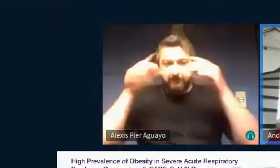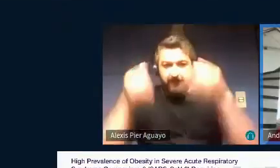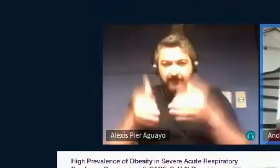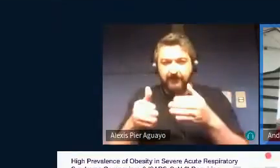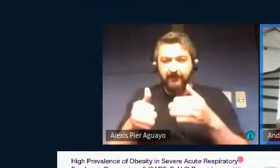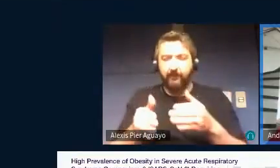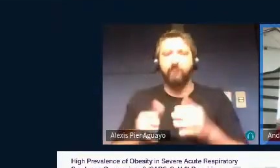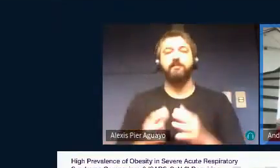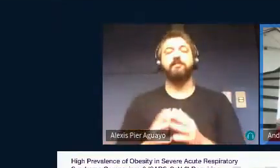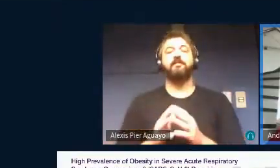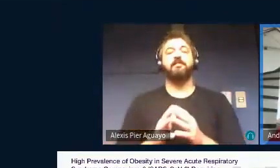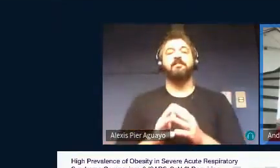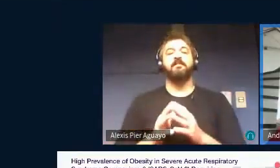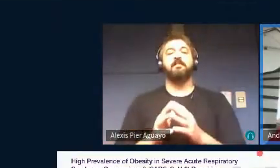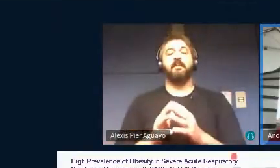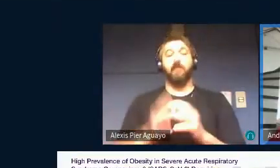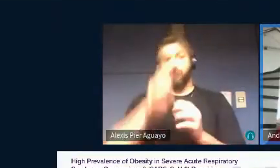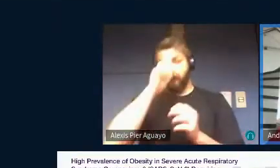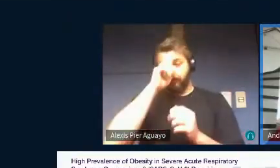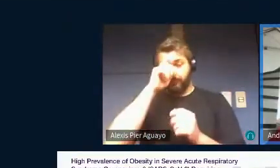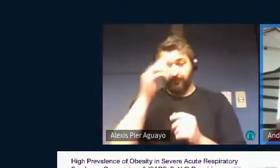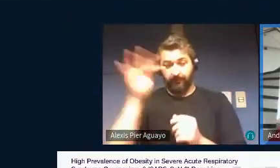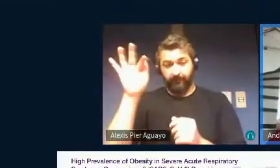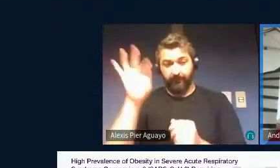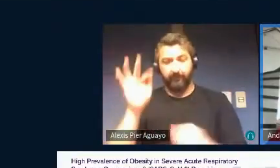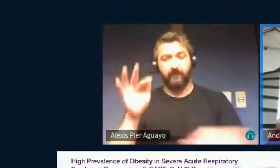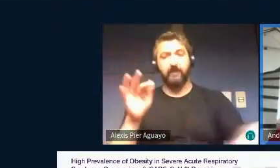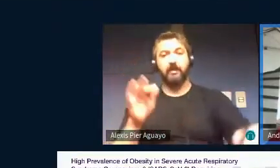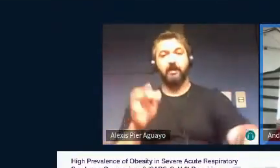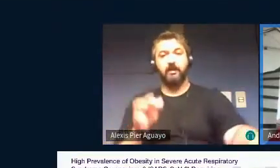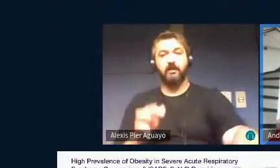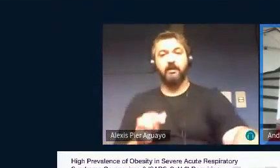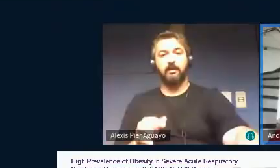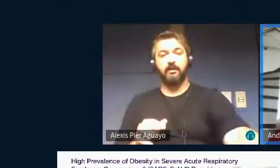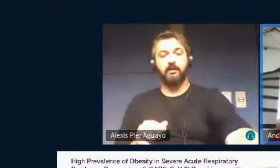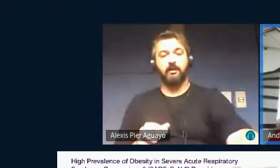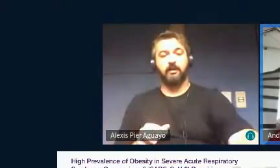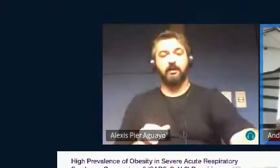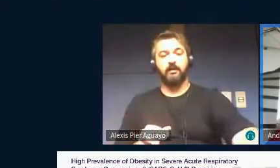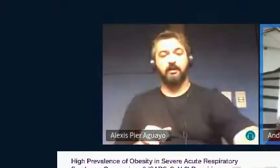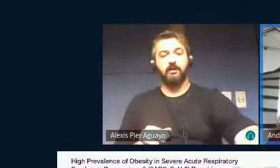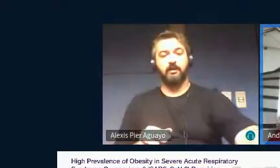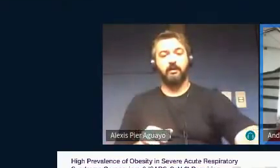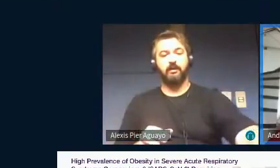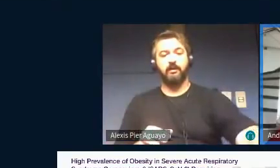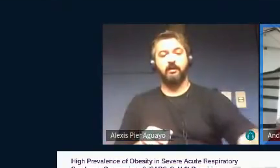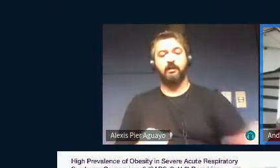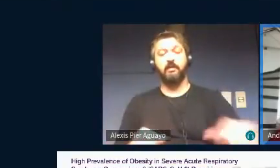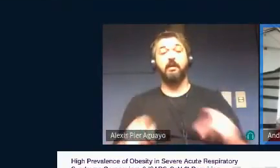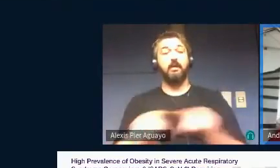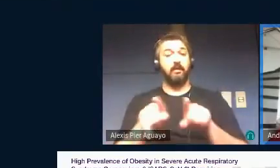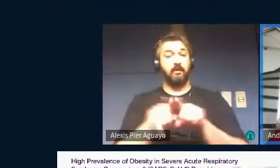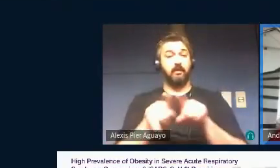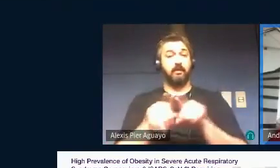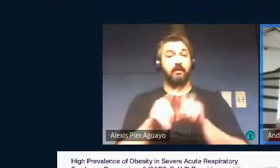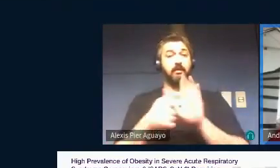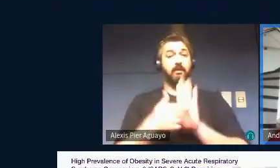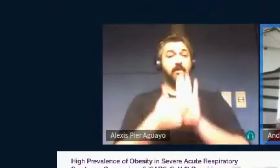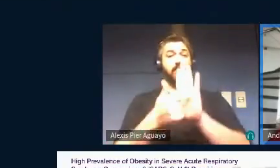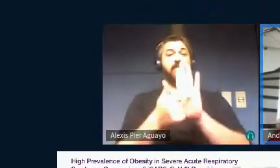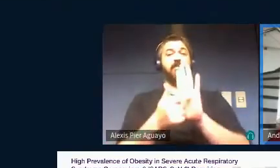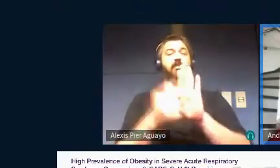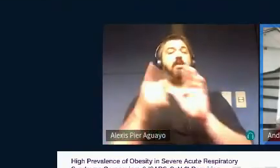da França, publicado na revista Obesity, que é muito importante na área, também mostrou essa relação